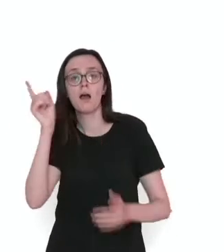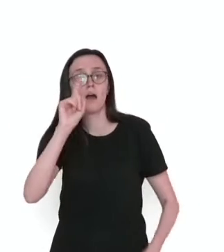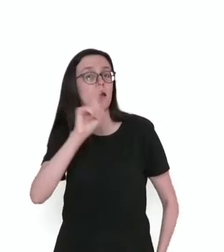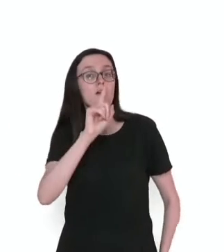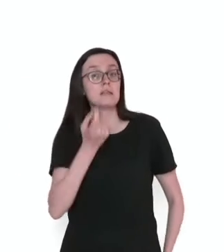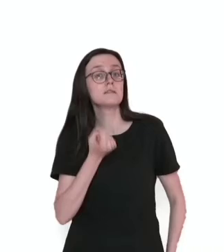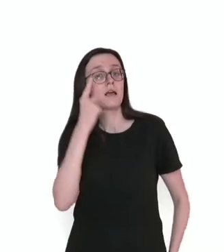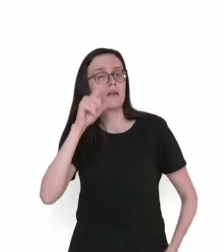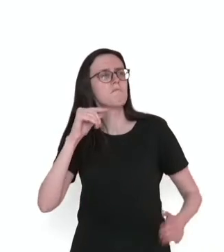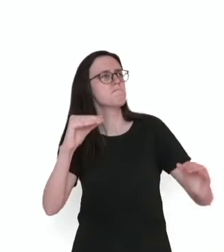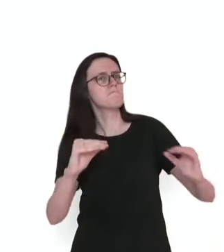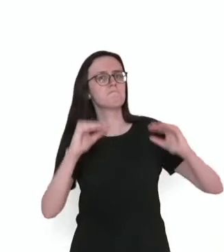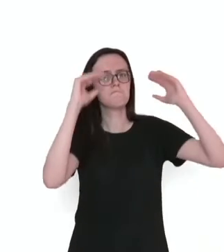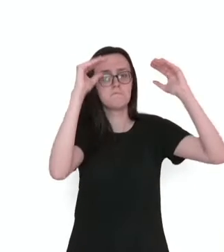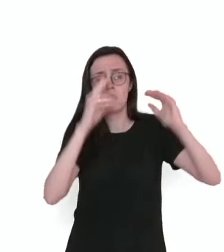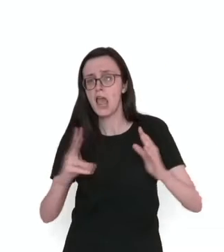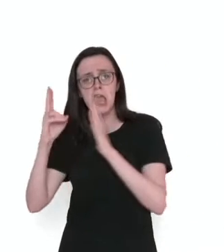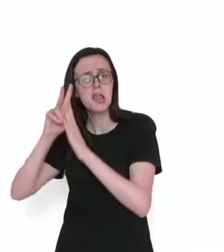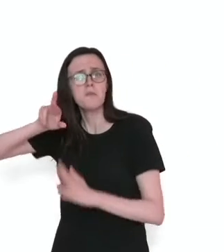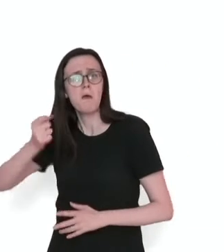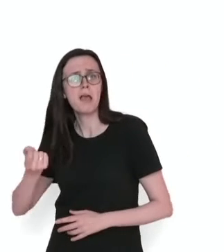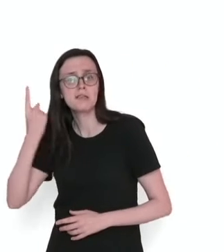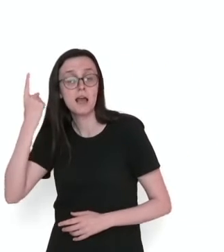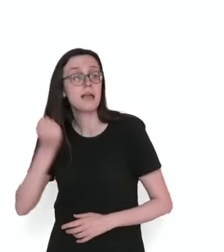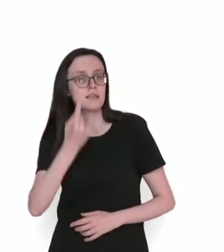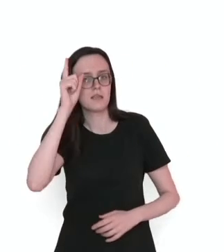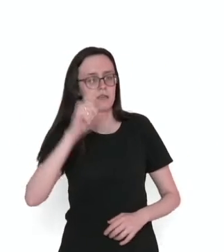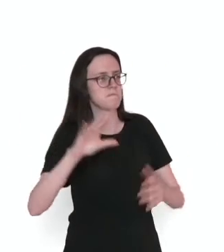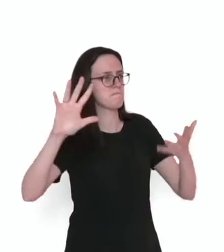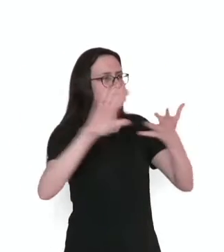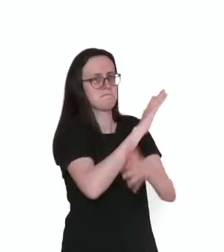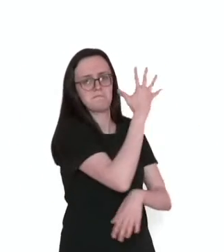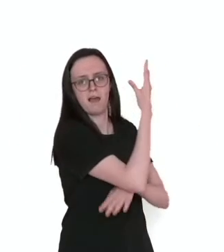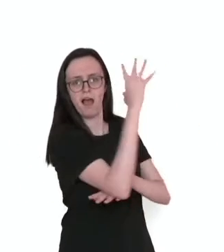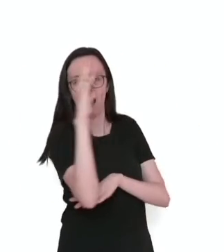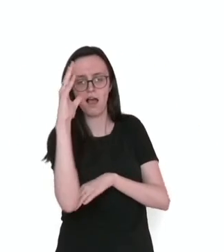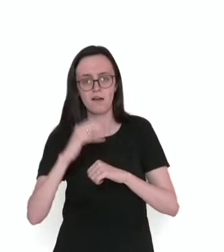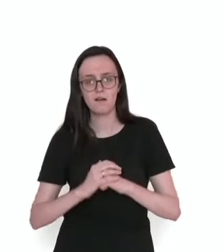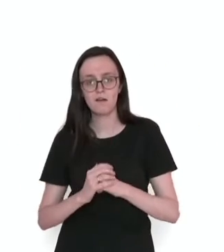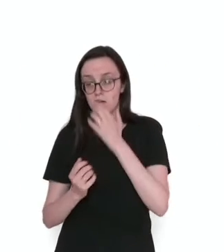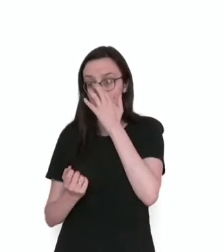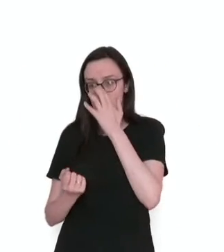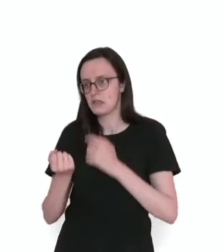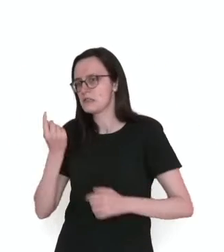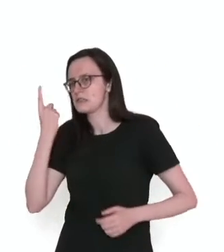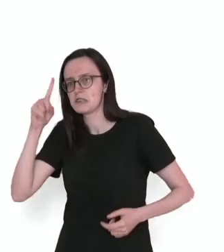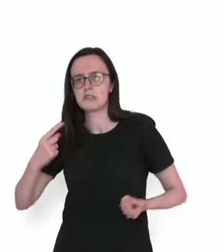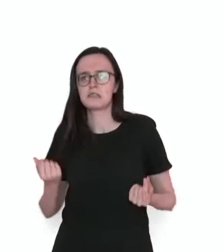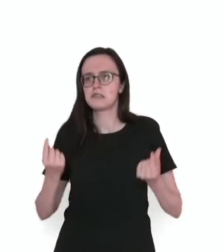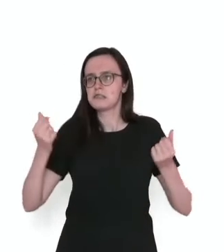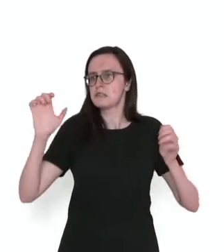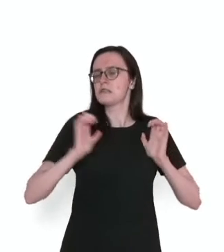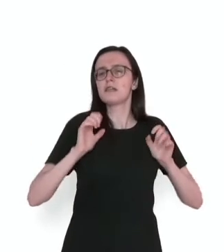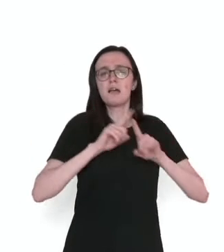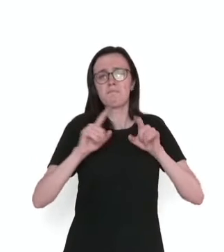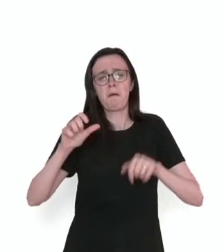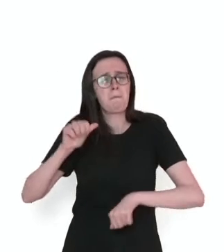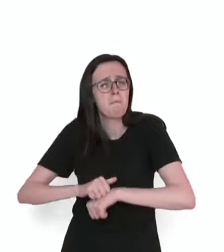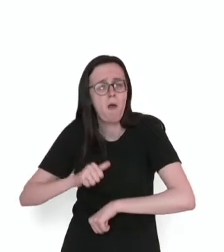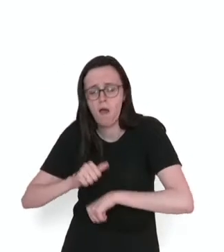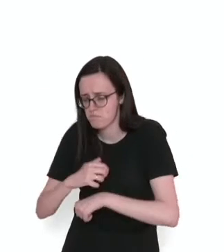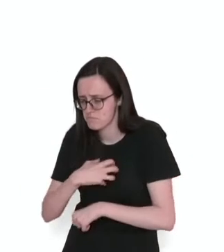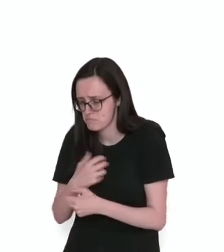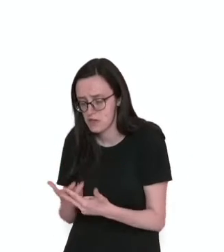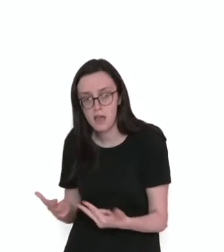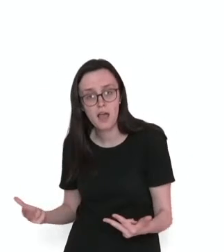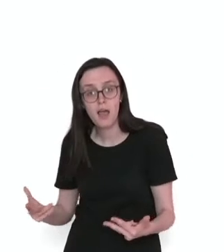elitista. O índio não é estranho, estranho é desmatamento. Estranho é ser rico em grana e pobre de sentimento.